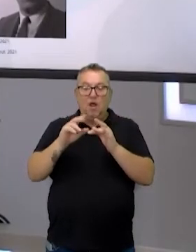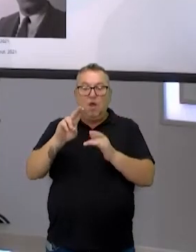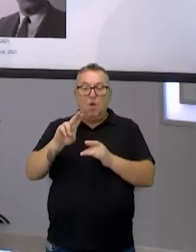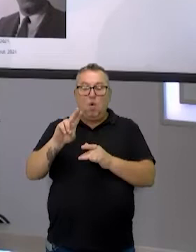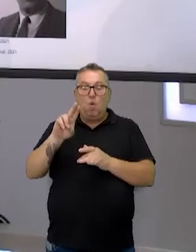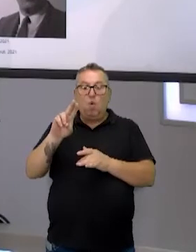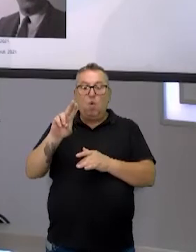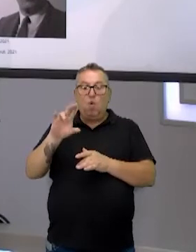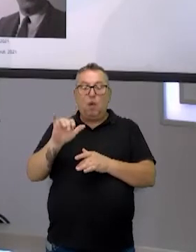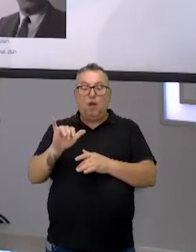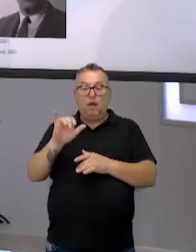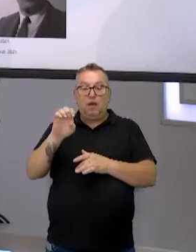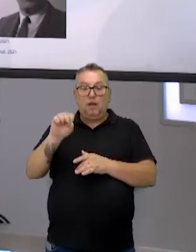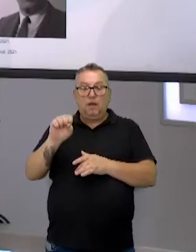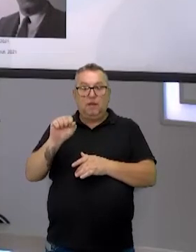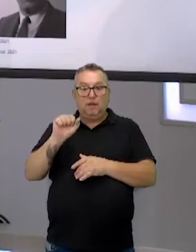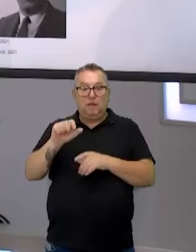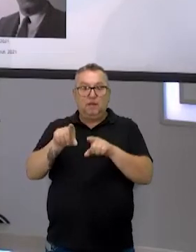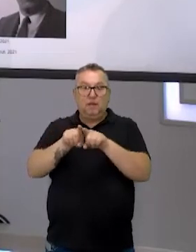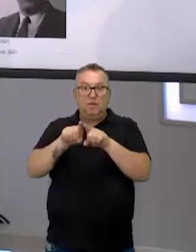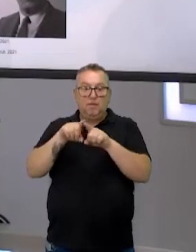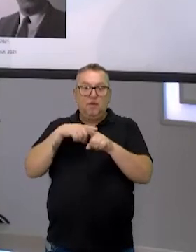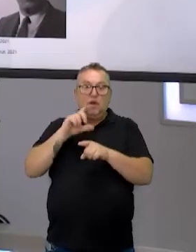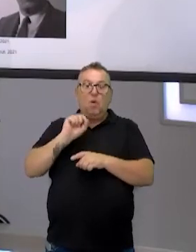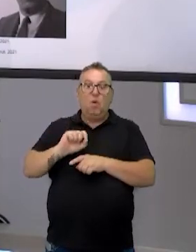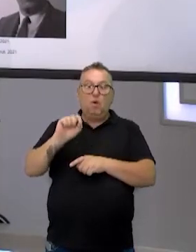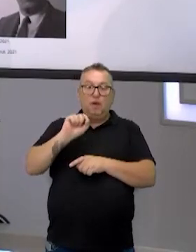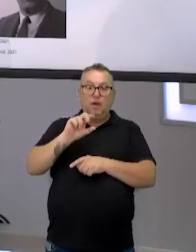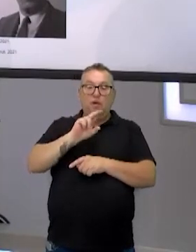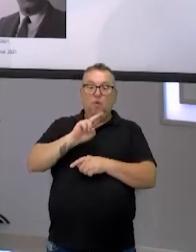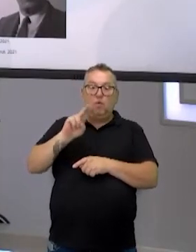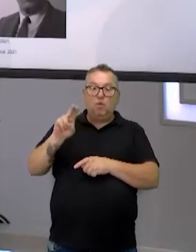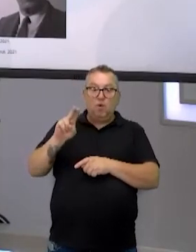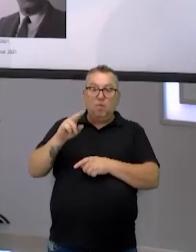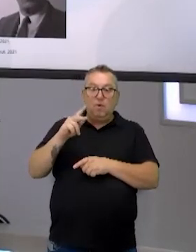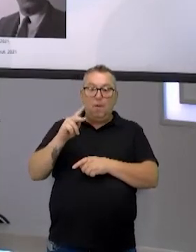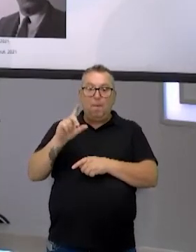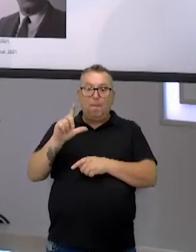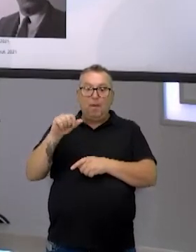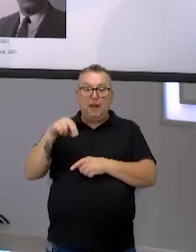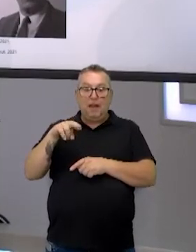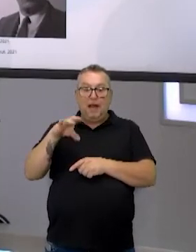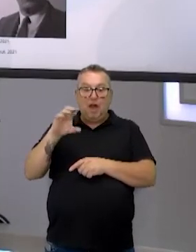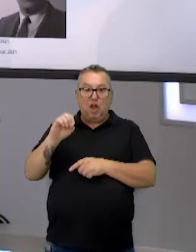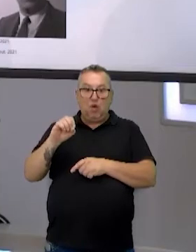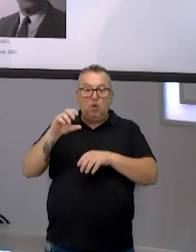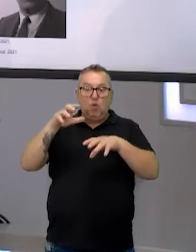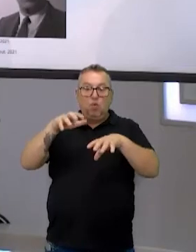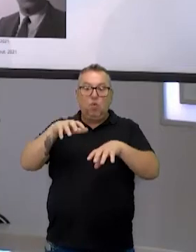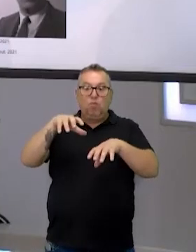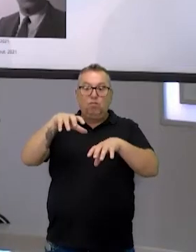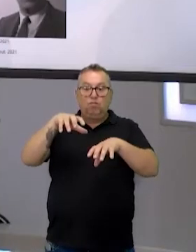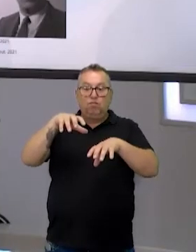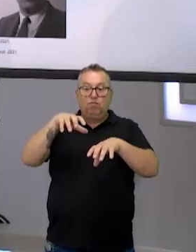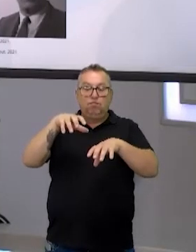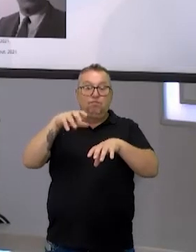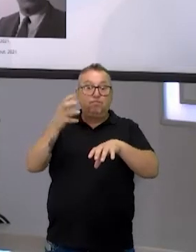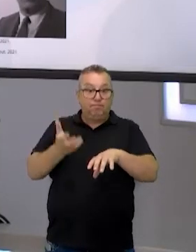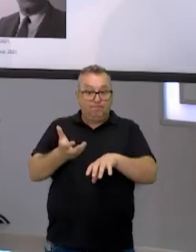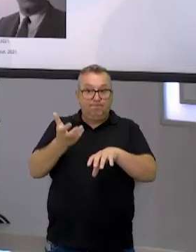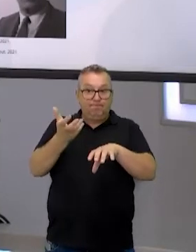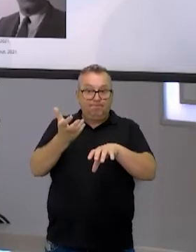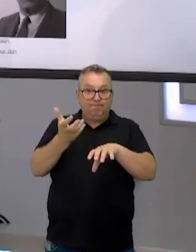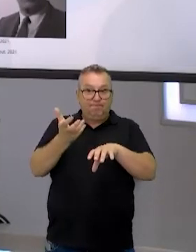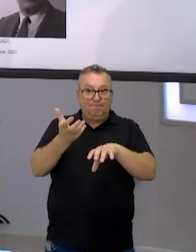à Constituição, ela está sacramentada, inclusive, no nome do plenário do Congresso Nacional, que se chama Plenário